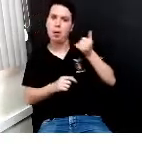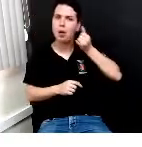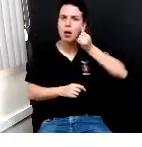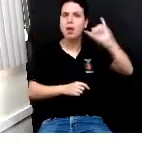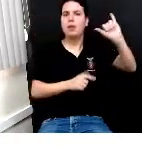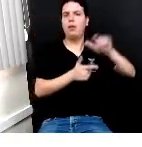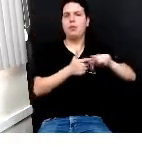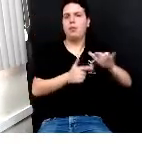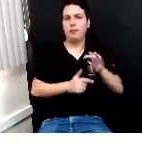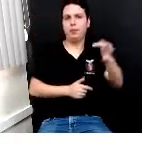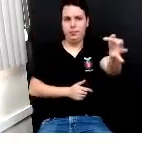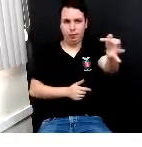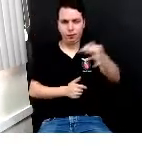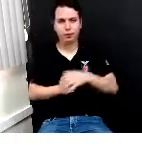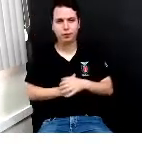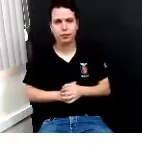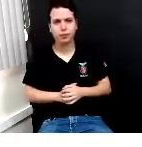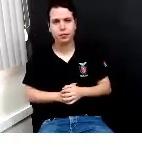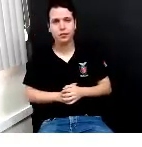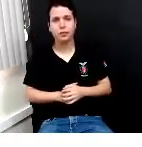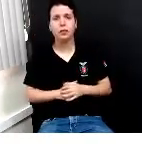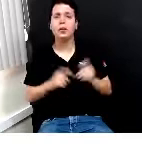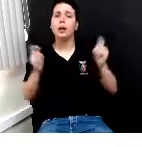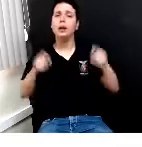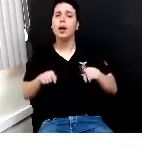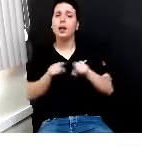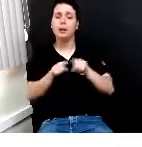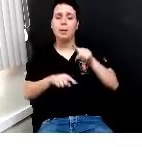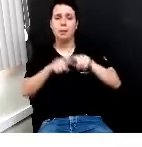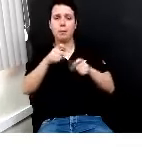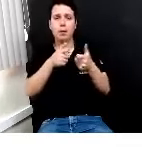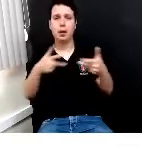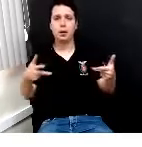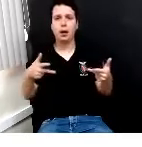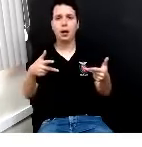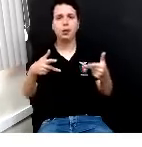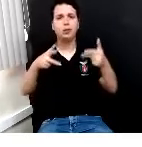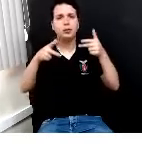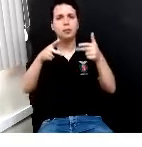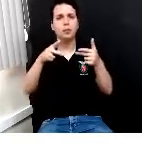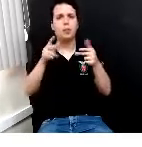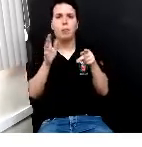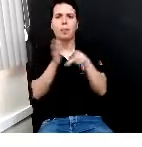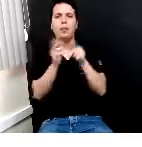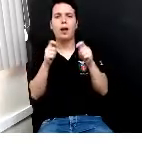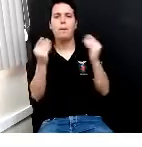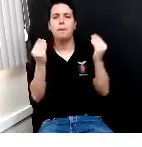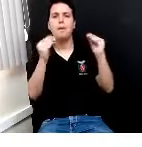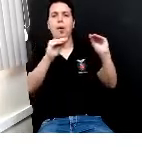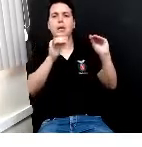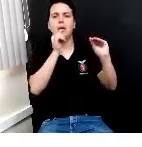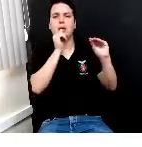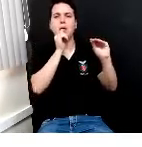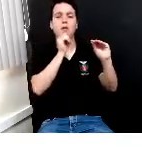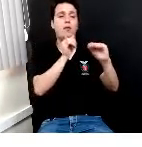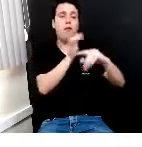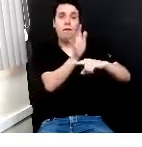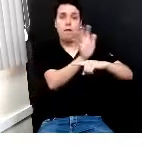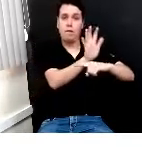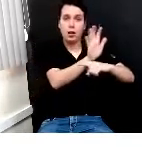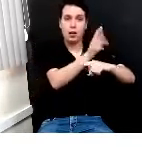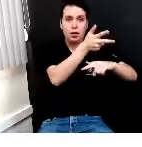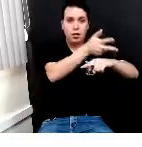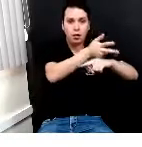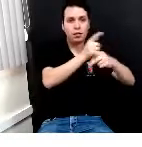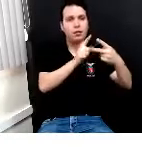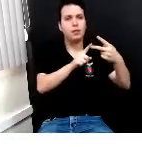também podemos elencar materiais publicizados, vídeos, reportagens, mas aí entra um ponto importante.